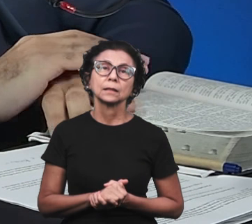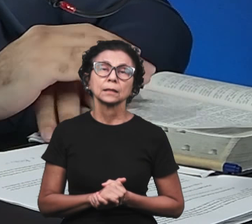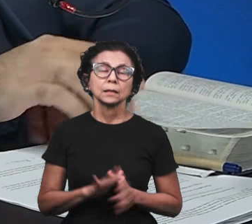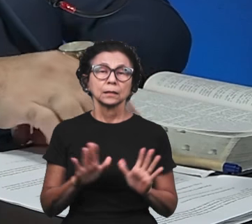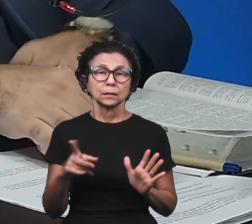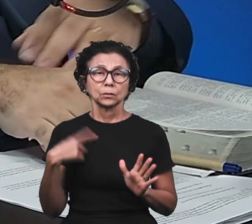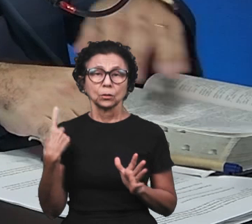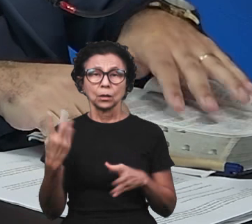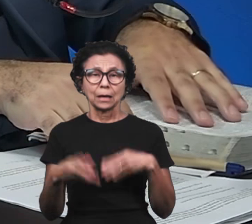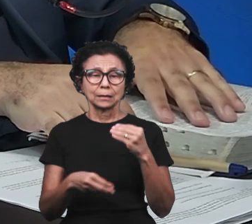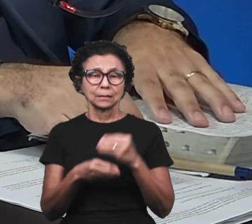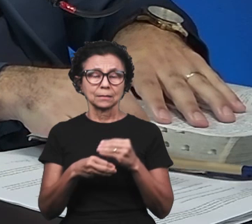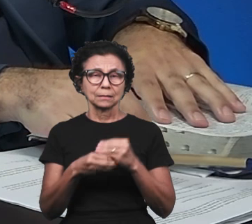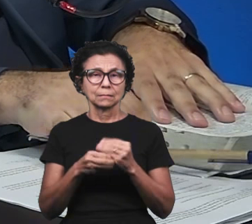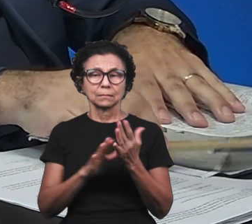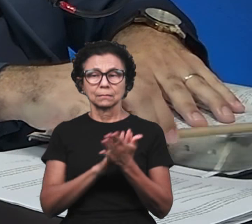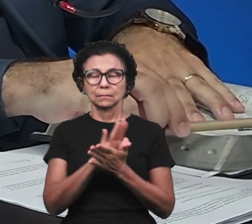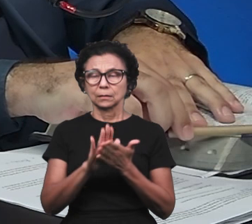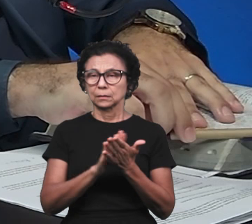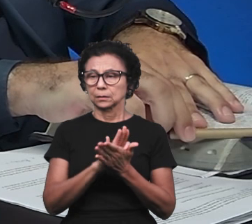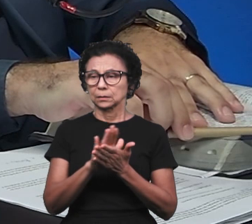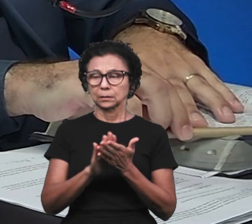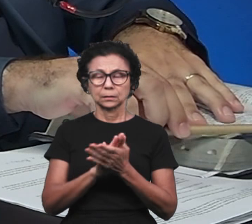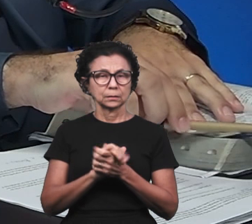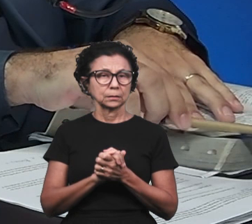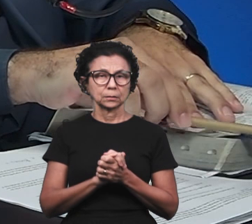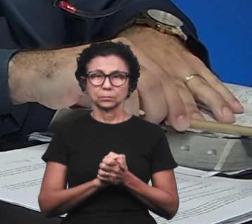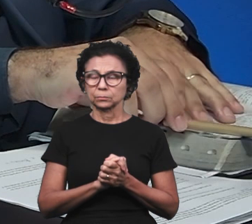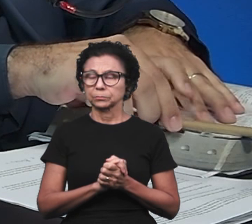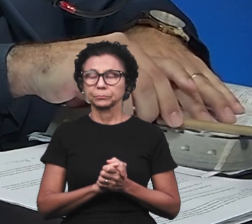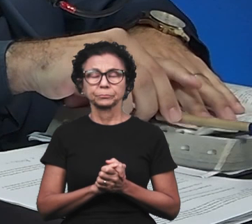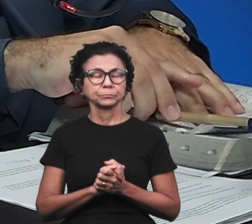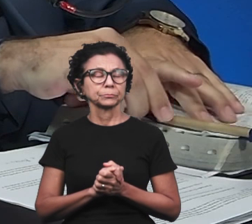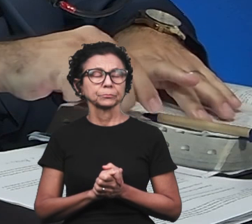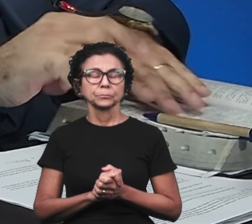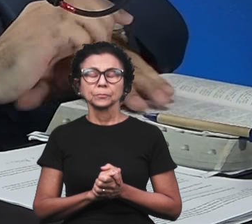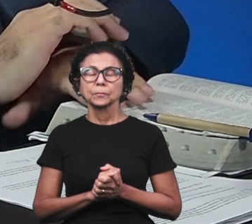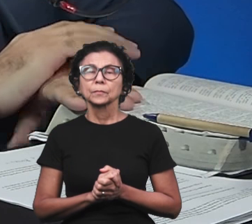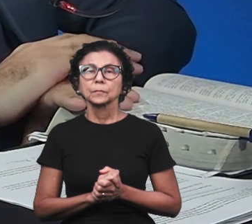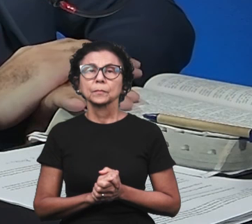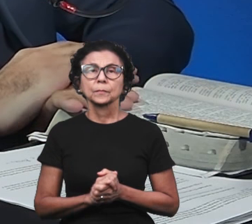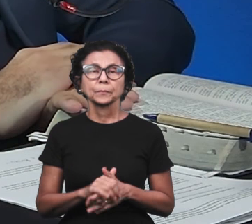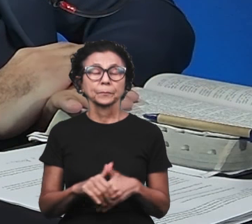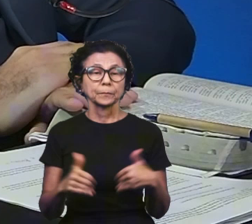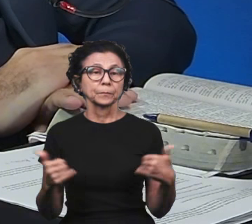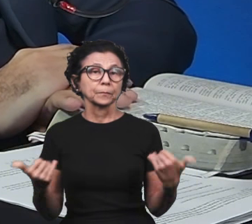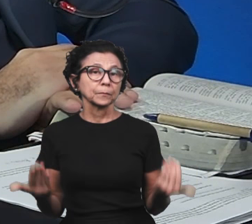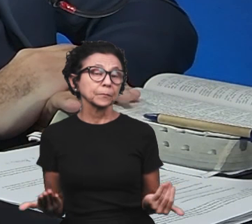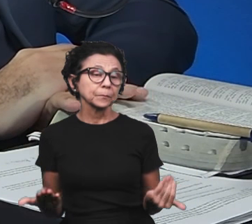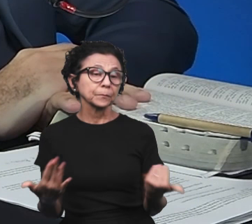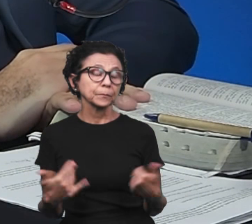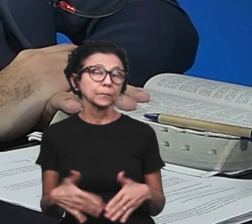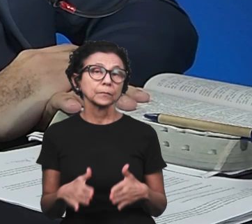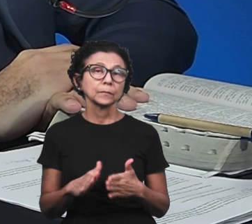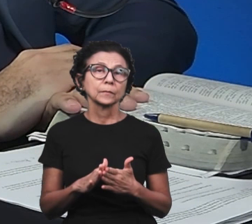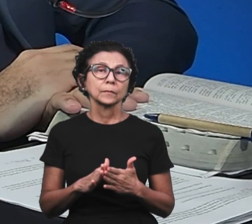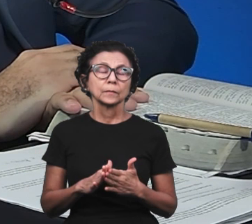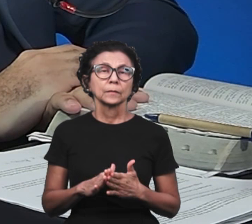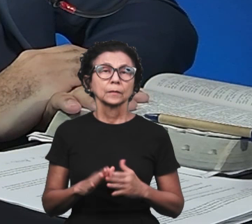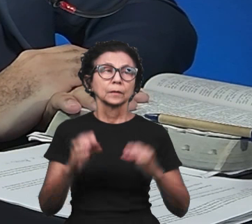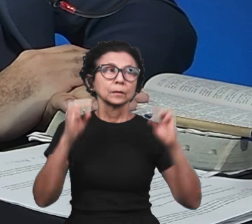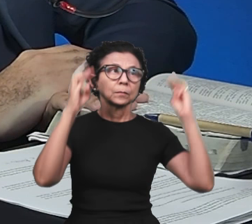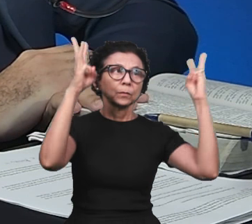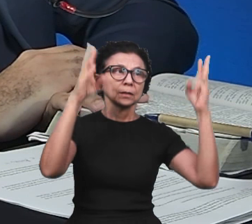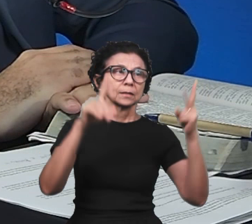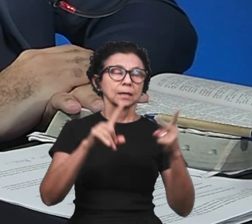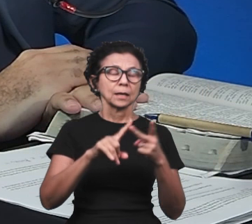nada, temos somente que falar aquilo que Deus coloca nos nossos corações. Por isso, quando Arão encontra com Moisés, de acordo com o